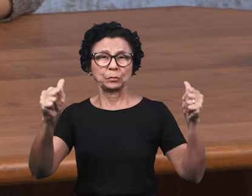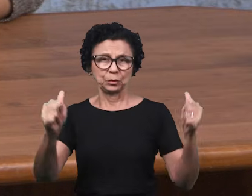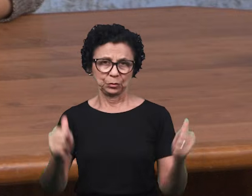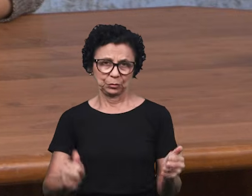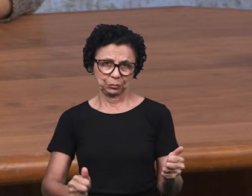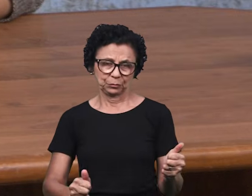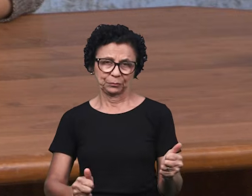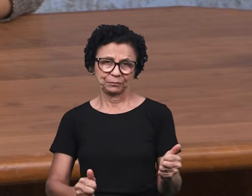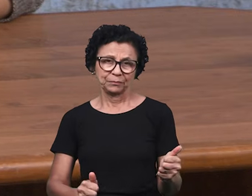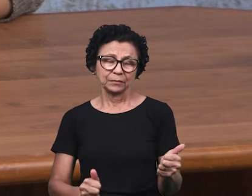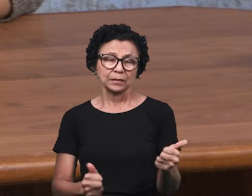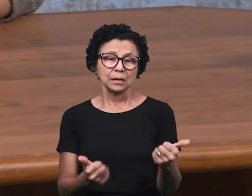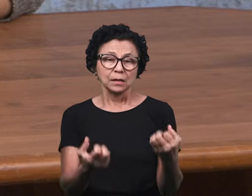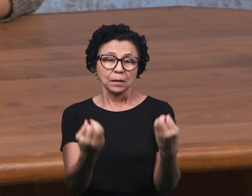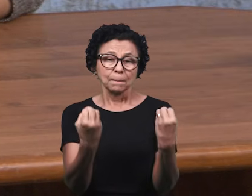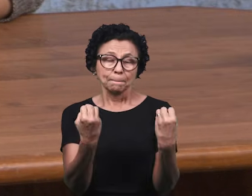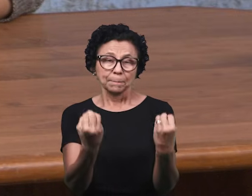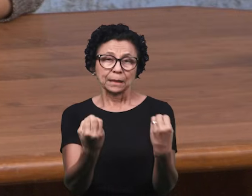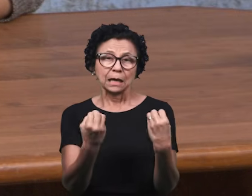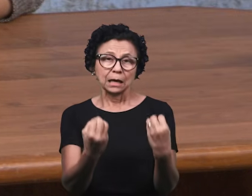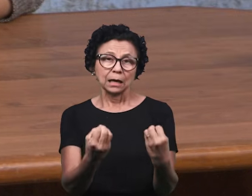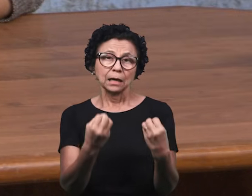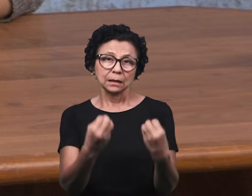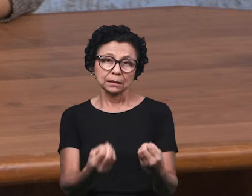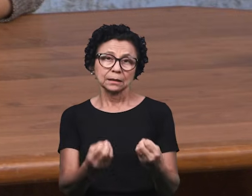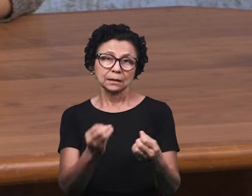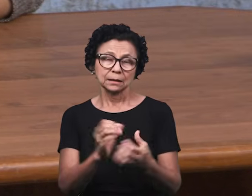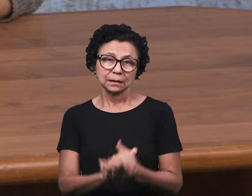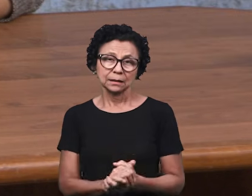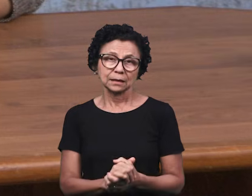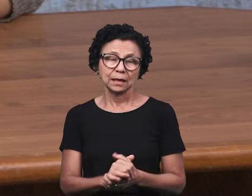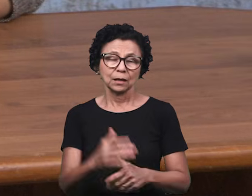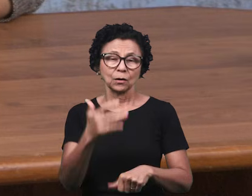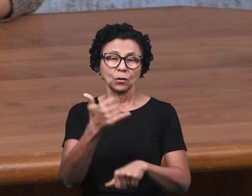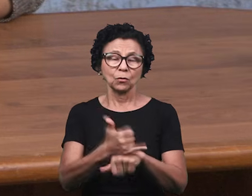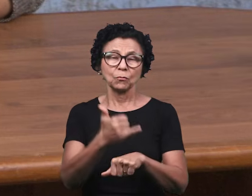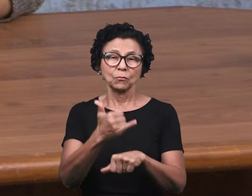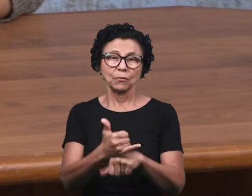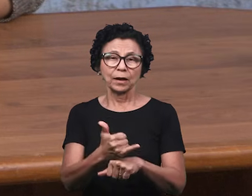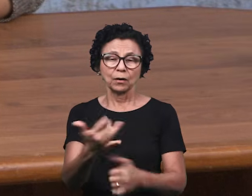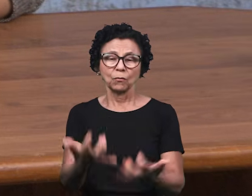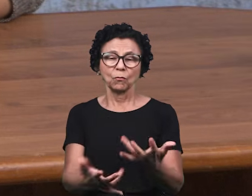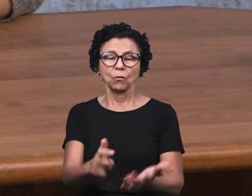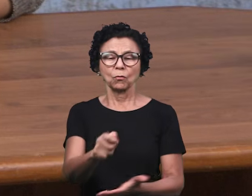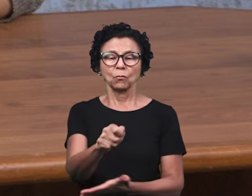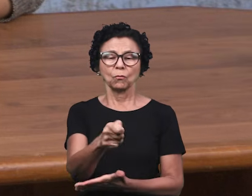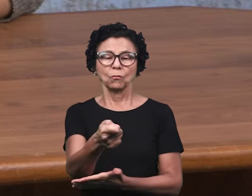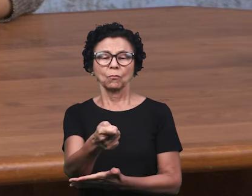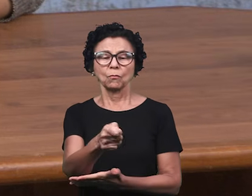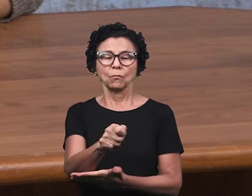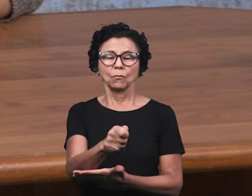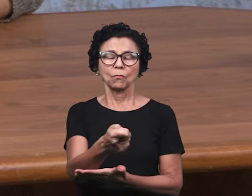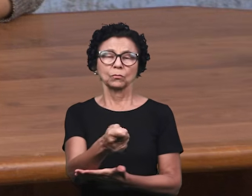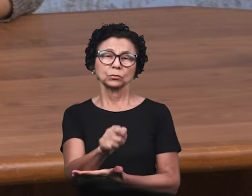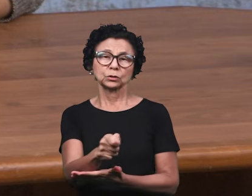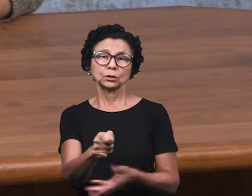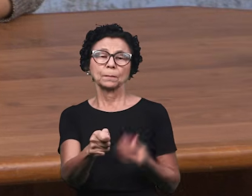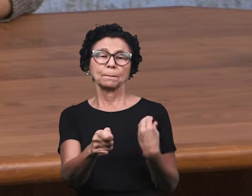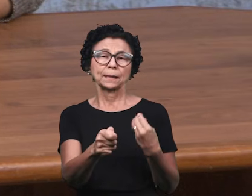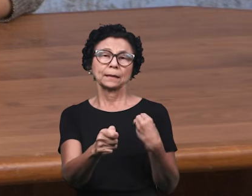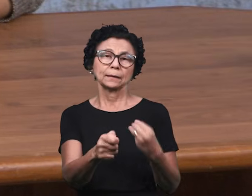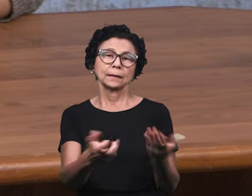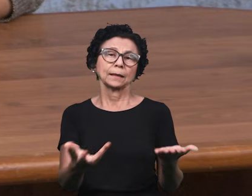Em vão vai fundindo o fundidor tão diligentemente, pois os maus não